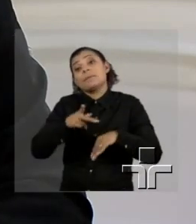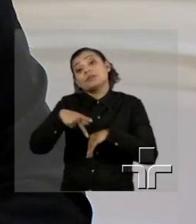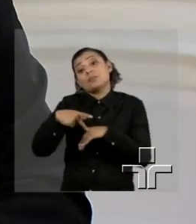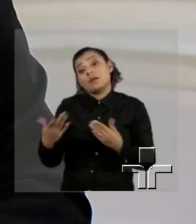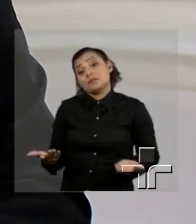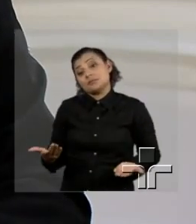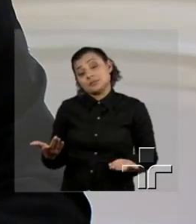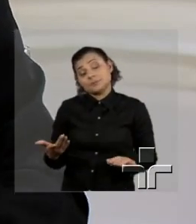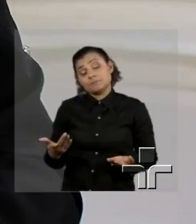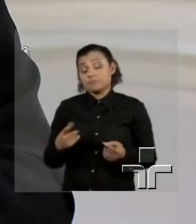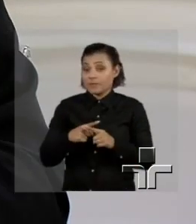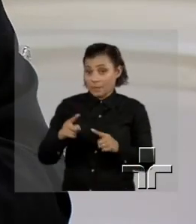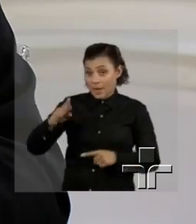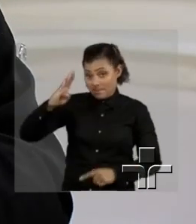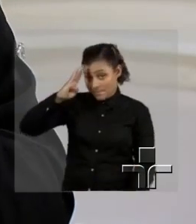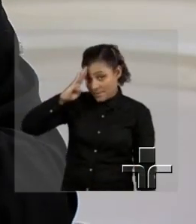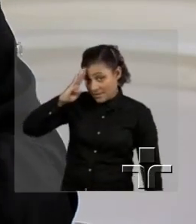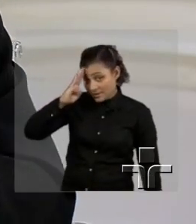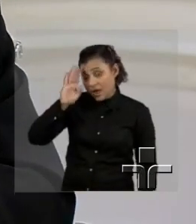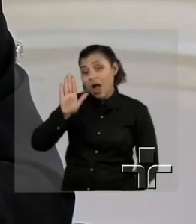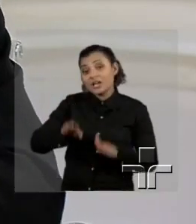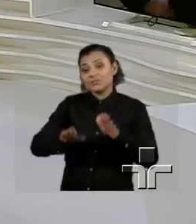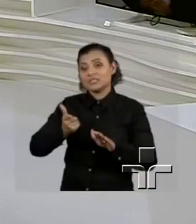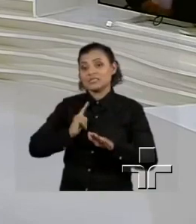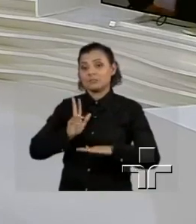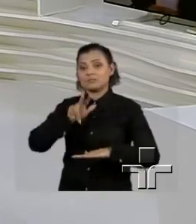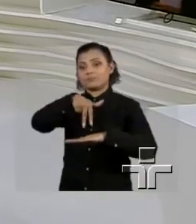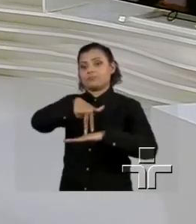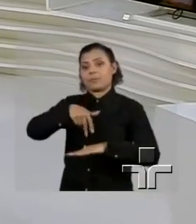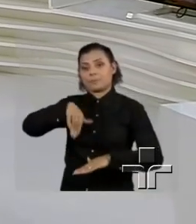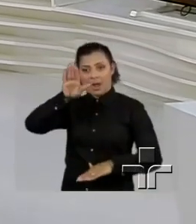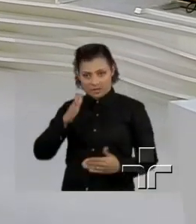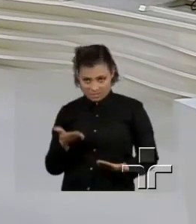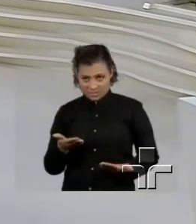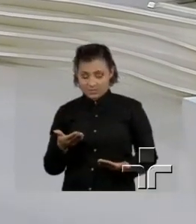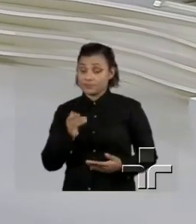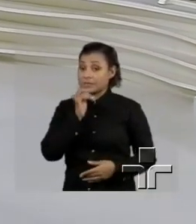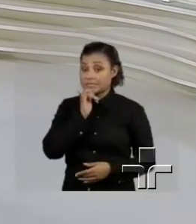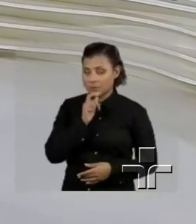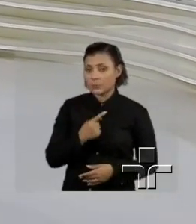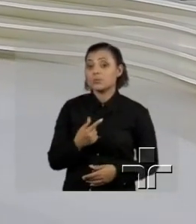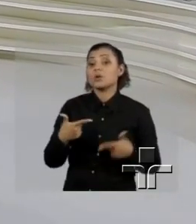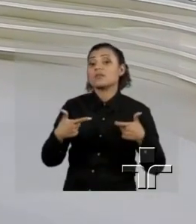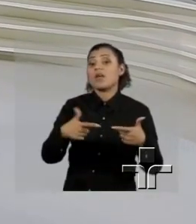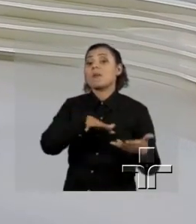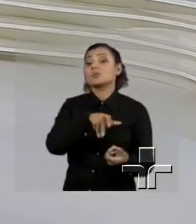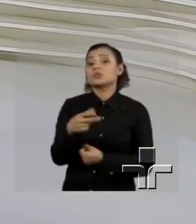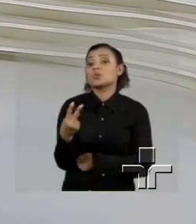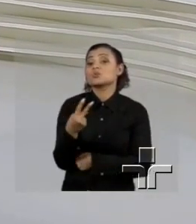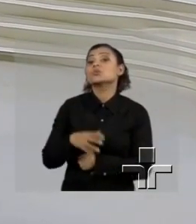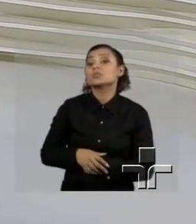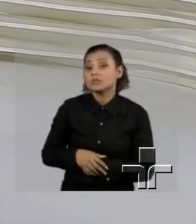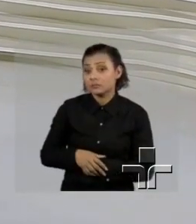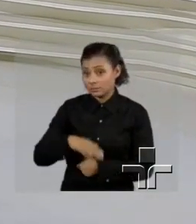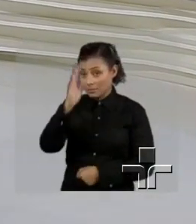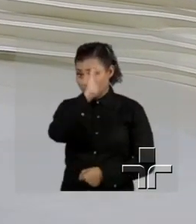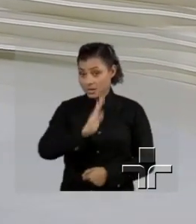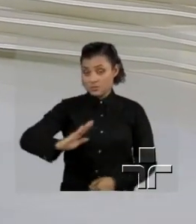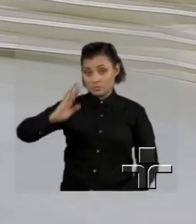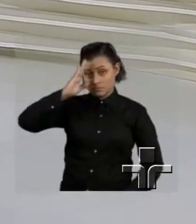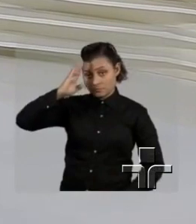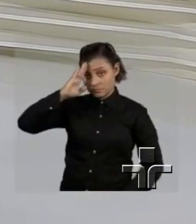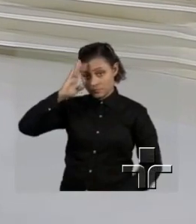foi daqueles que viveram naquela época, que tiveram a responsabilidade de decidir ali no momento, eu acho que eles tomaram a decisão. Não, 64